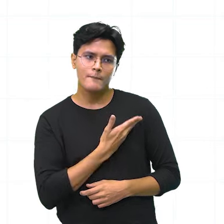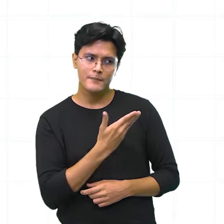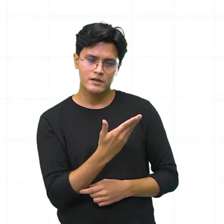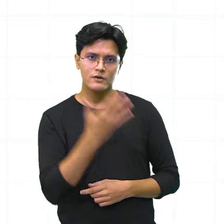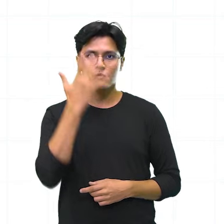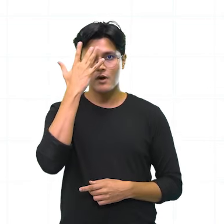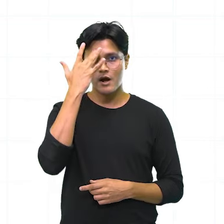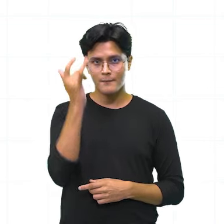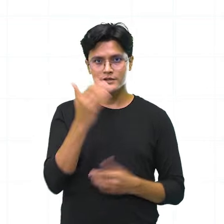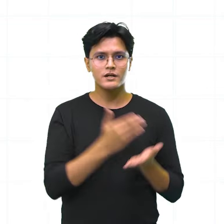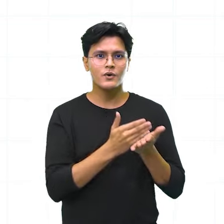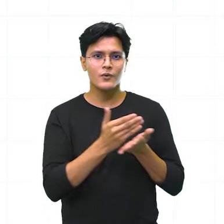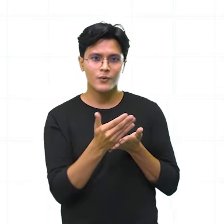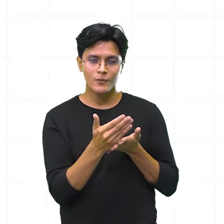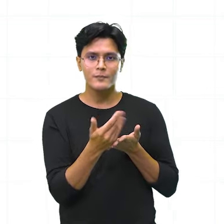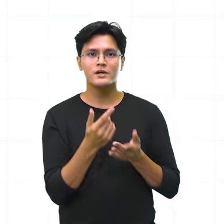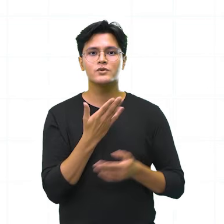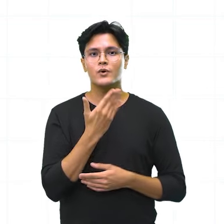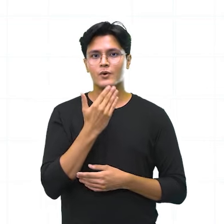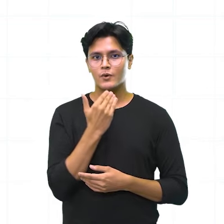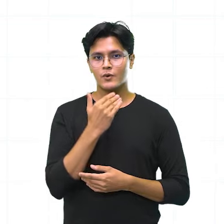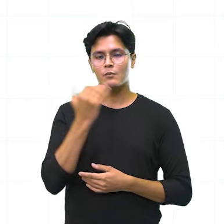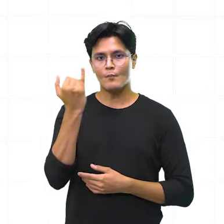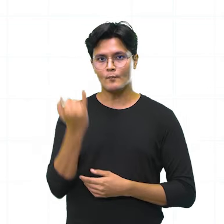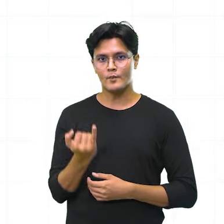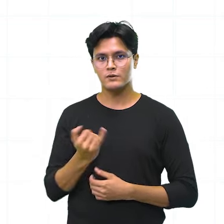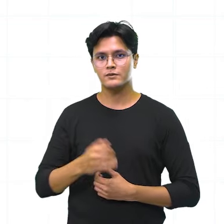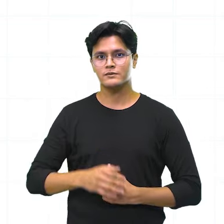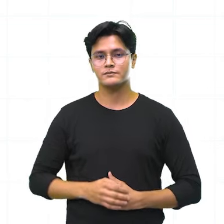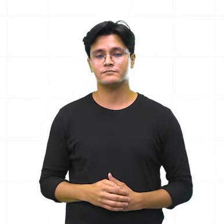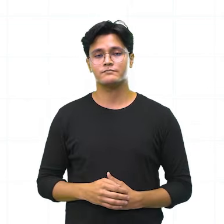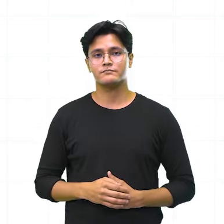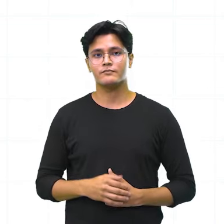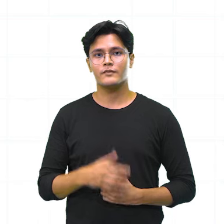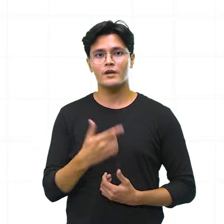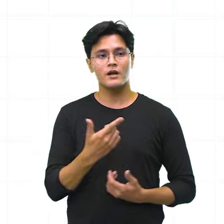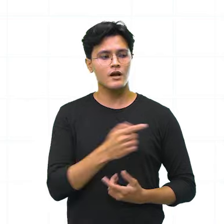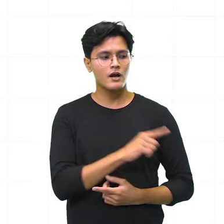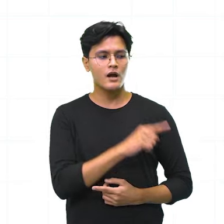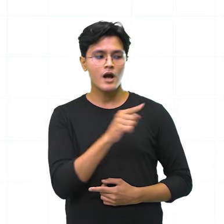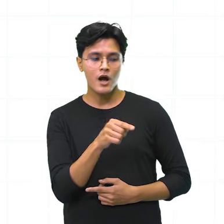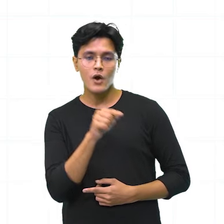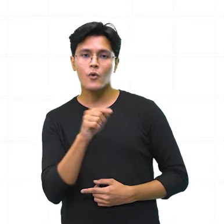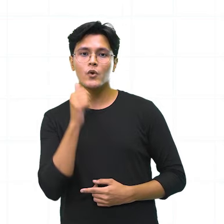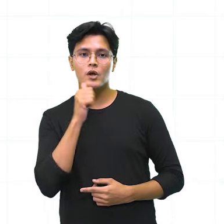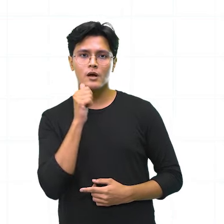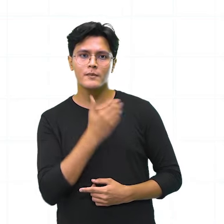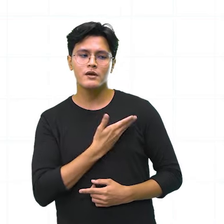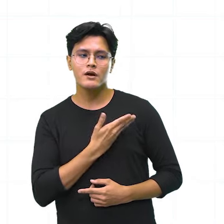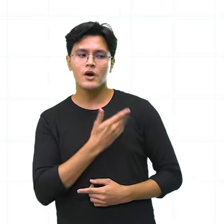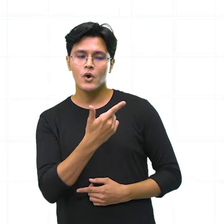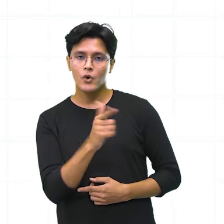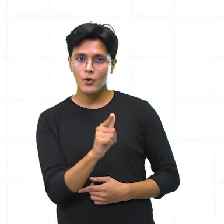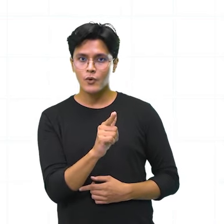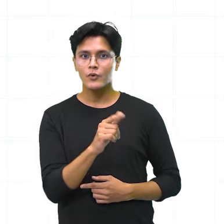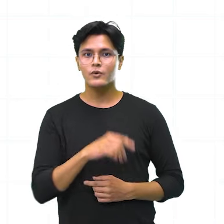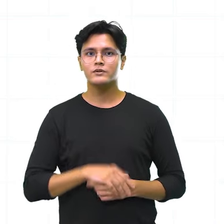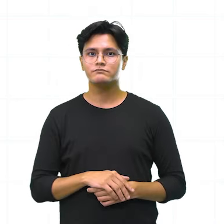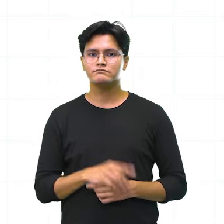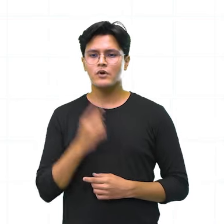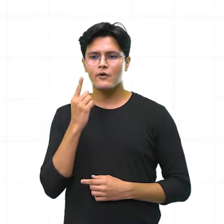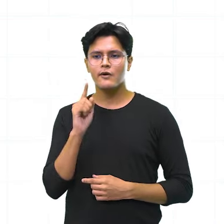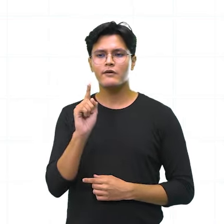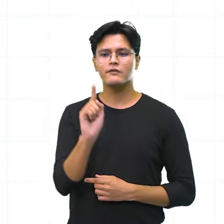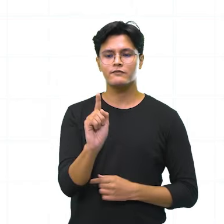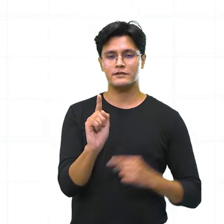a minha dieta, certo? E aí a outra amiga, né, vira aqui para a gente que tá mais perto e